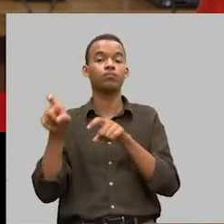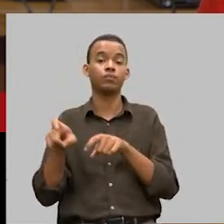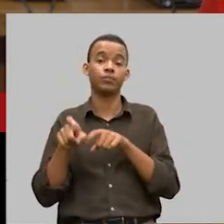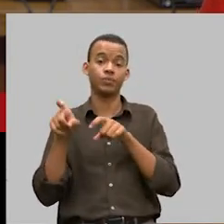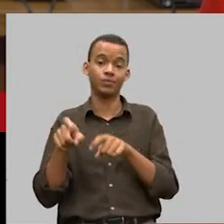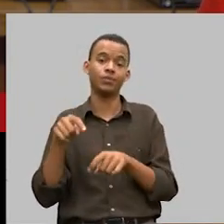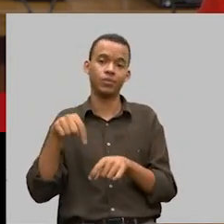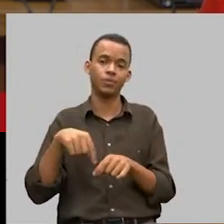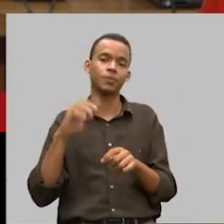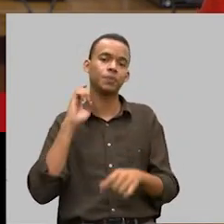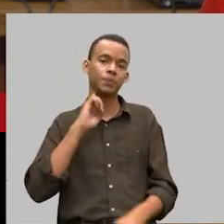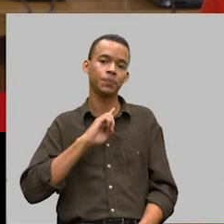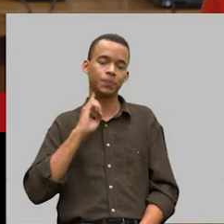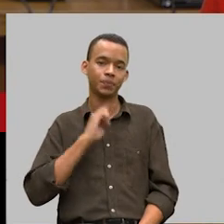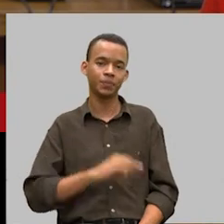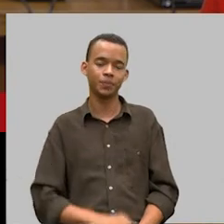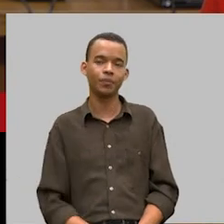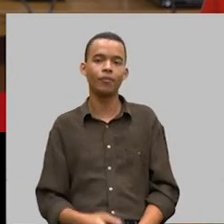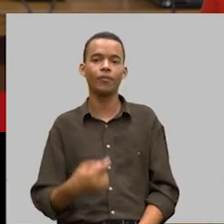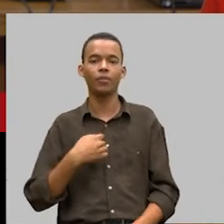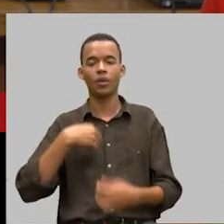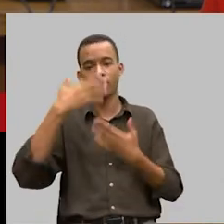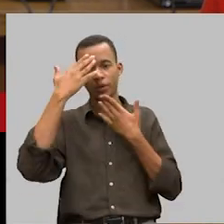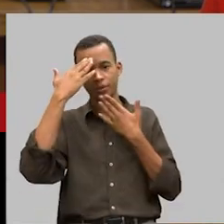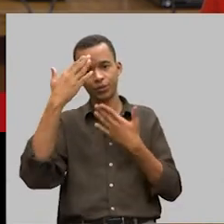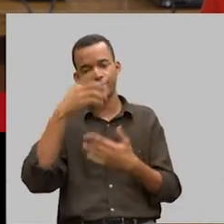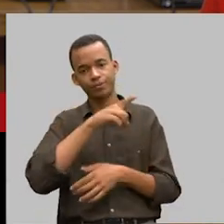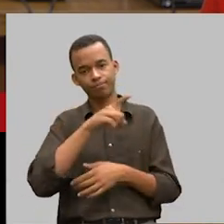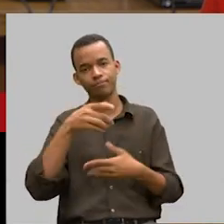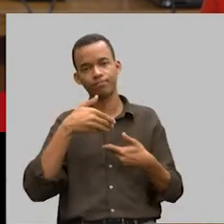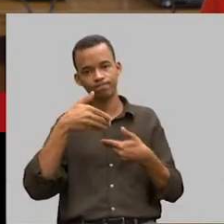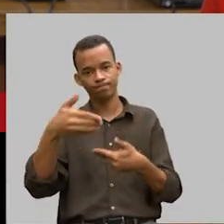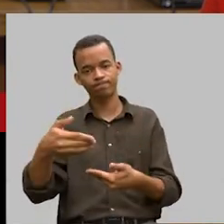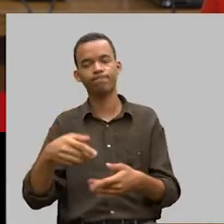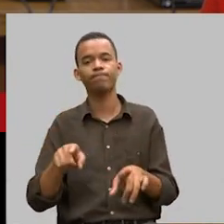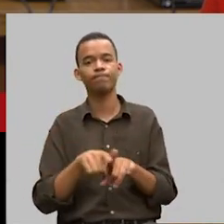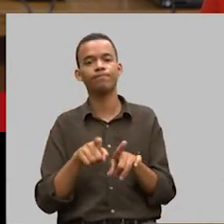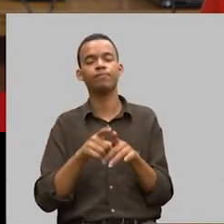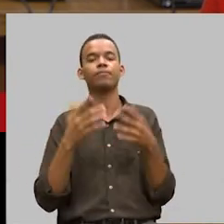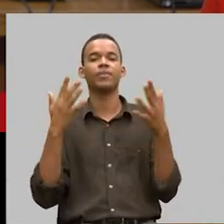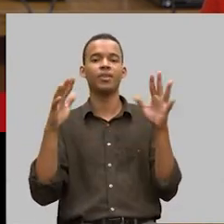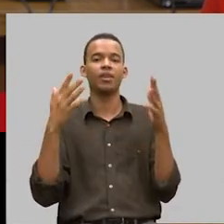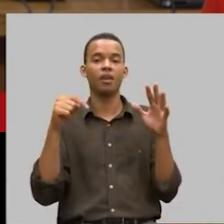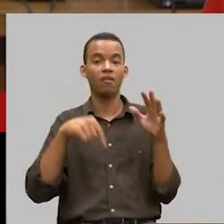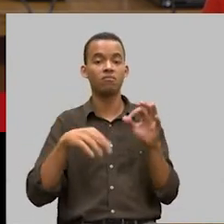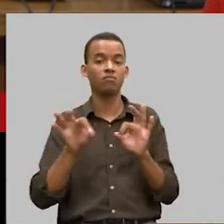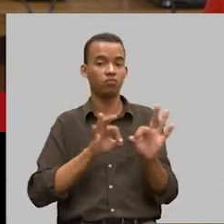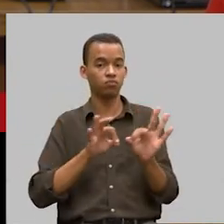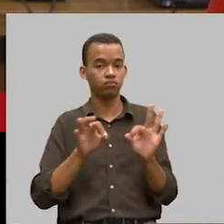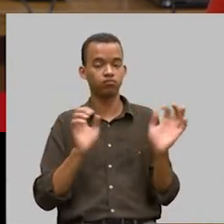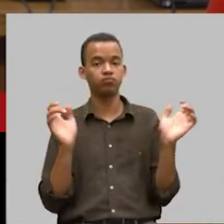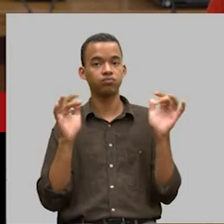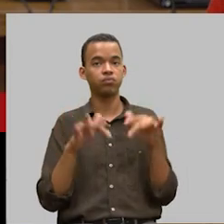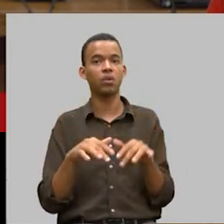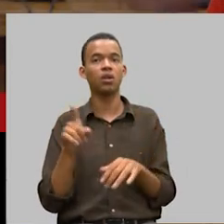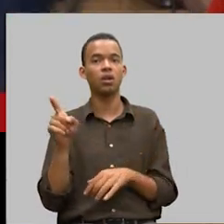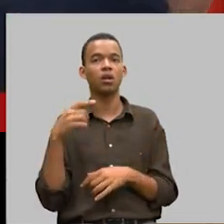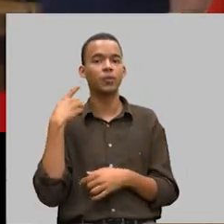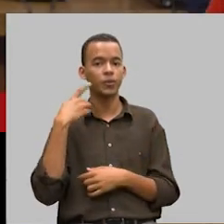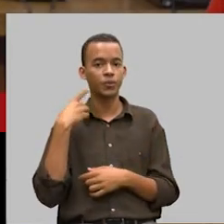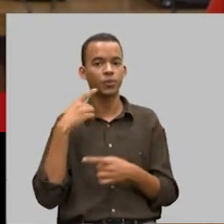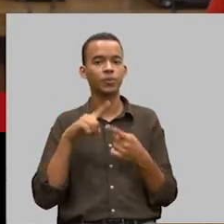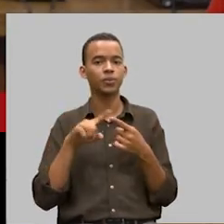agradecer eh o convite né e parabenizar a organização do evento na pessoa dos deputados